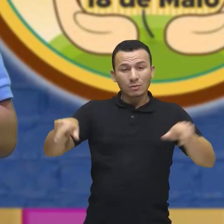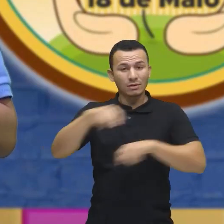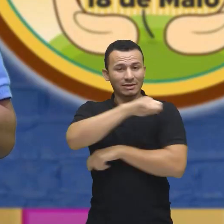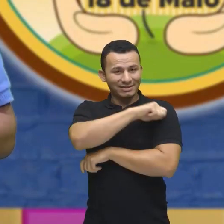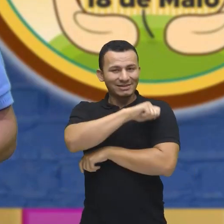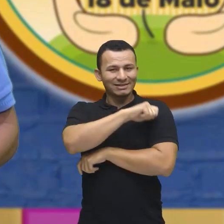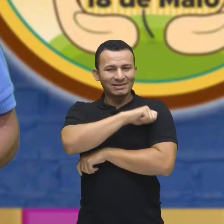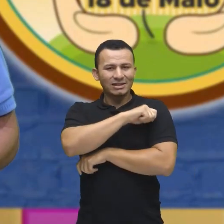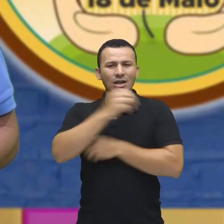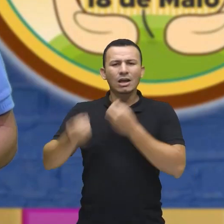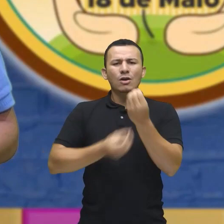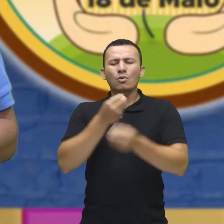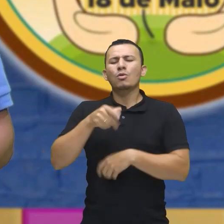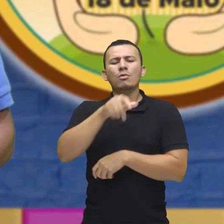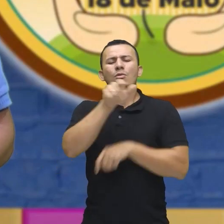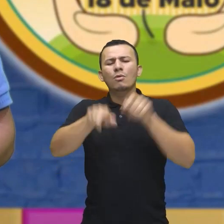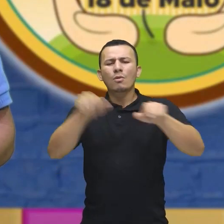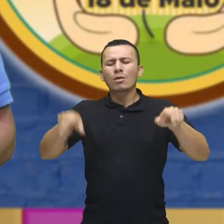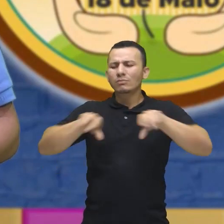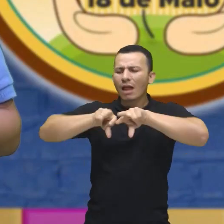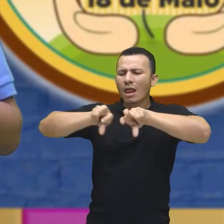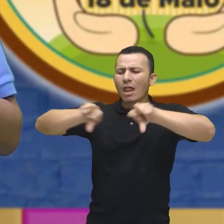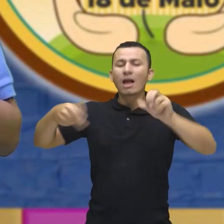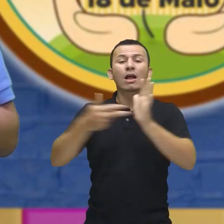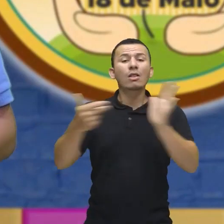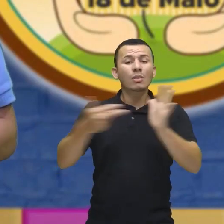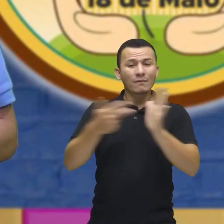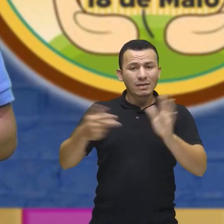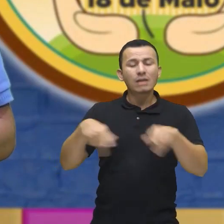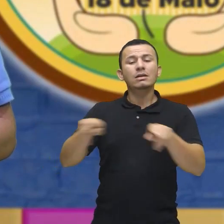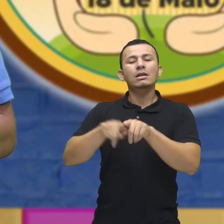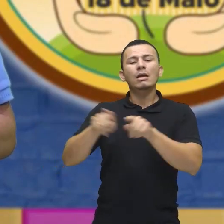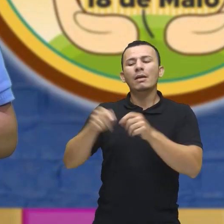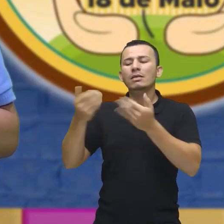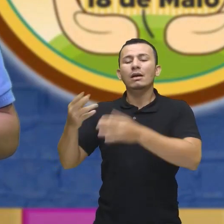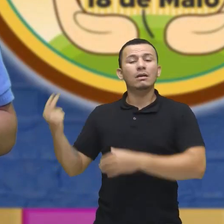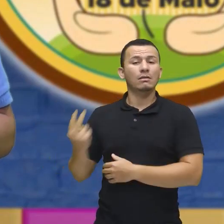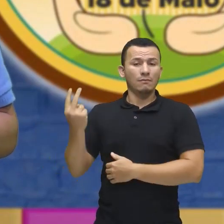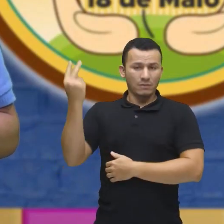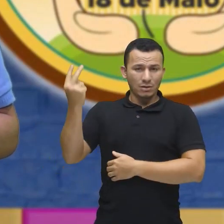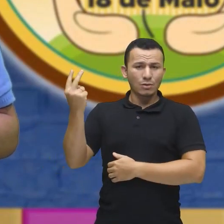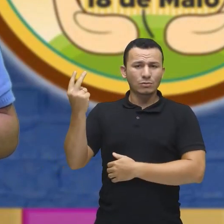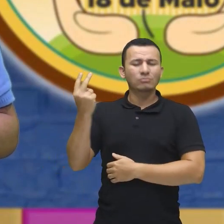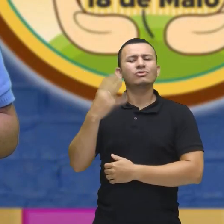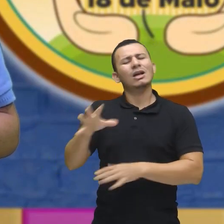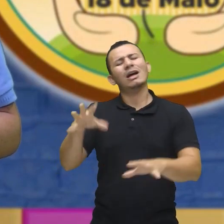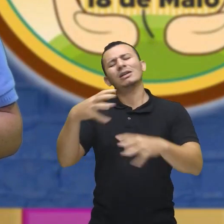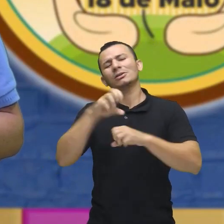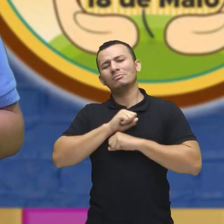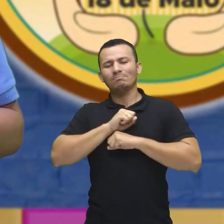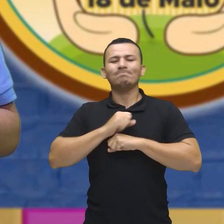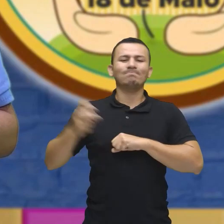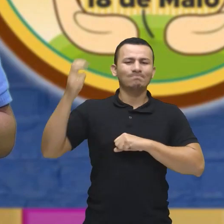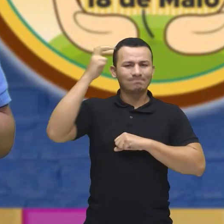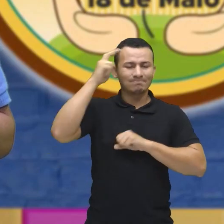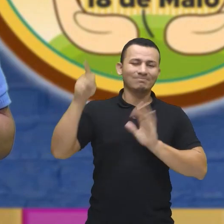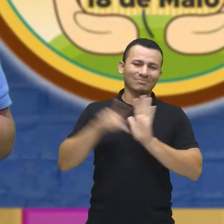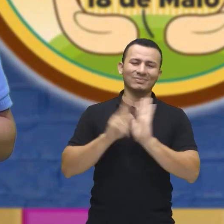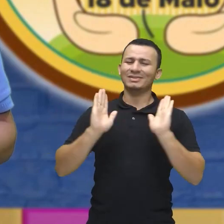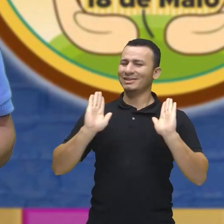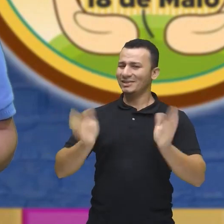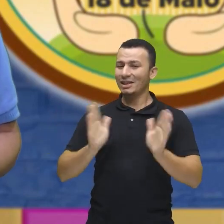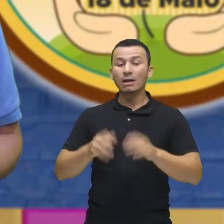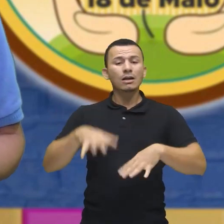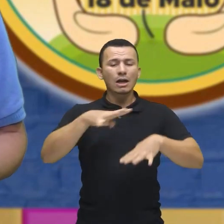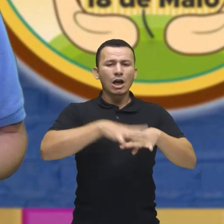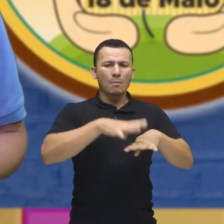em descobrir algo novo, em valorizar. E isso está na nossa cultura. A matemática pode